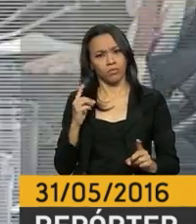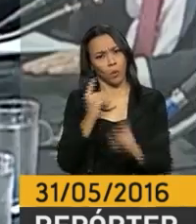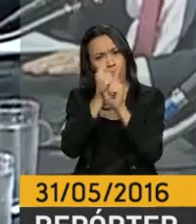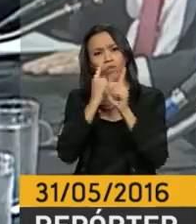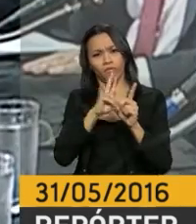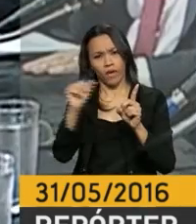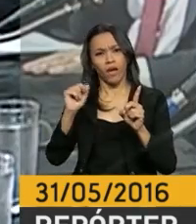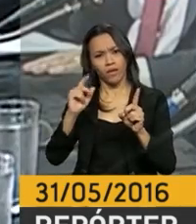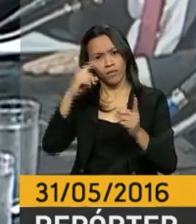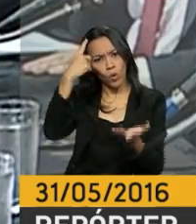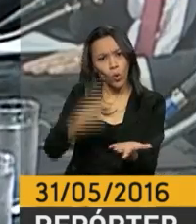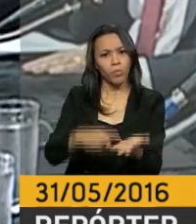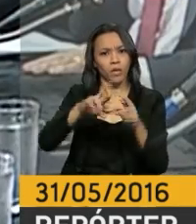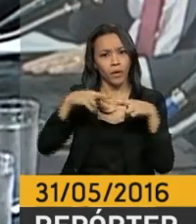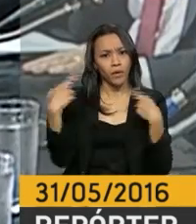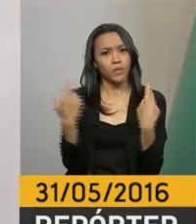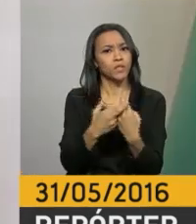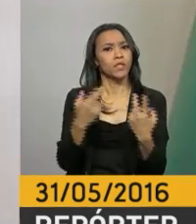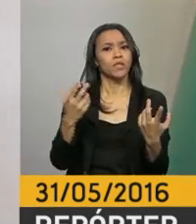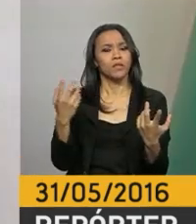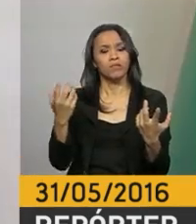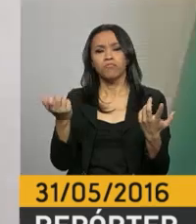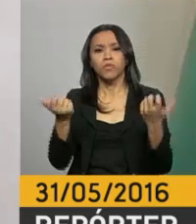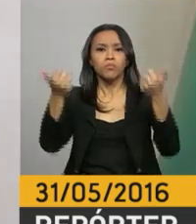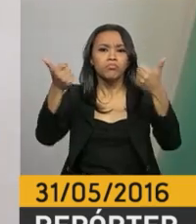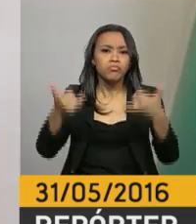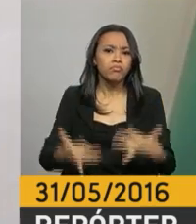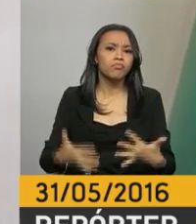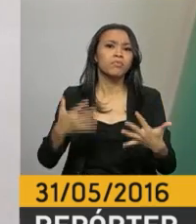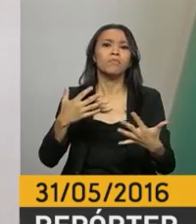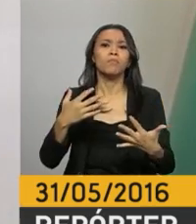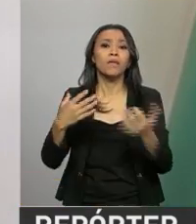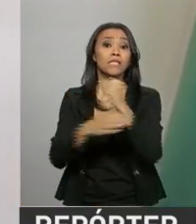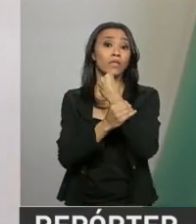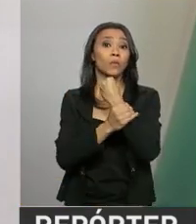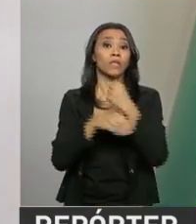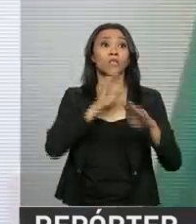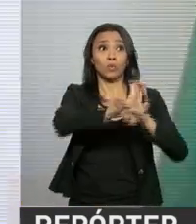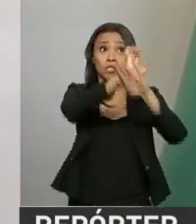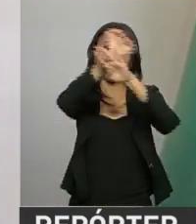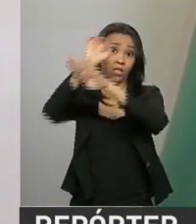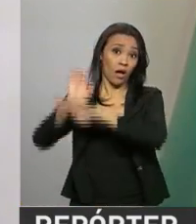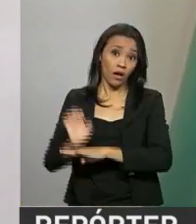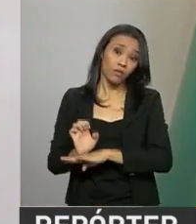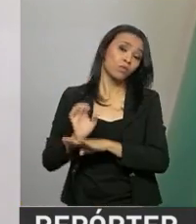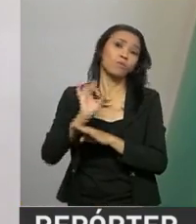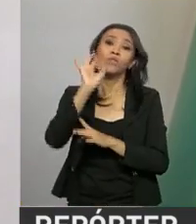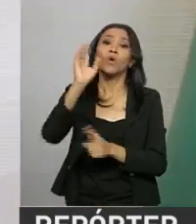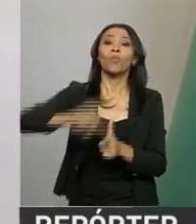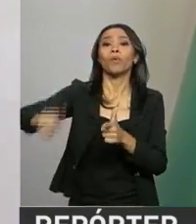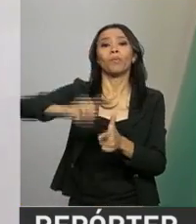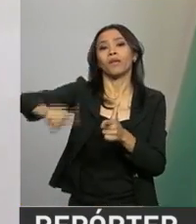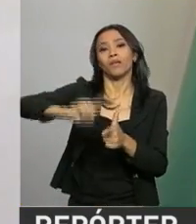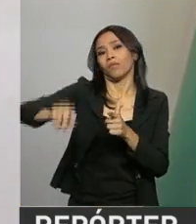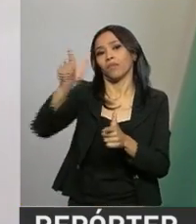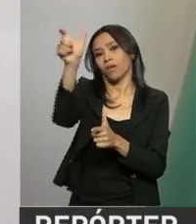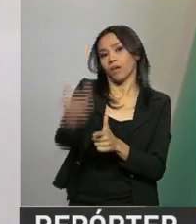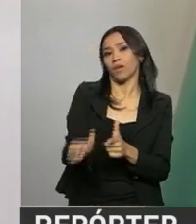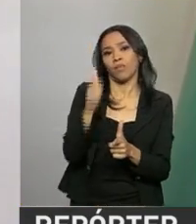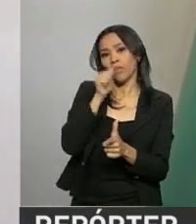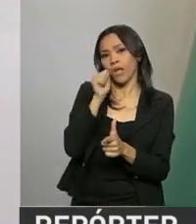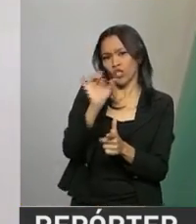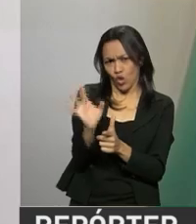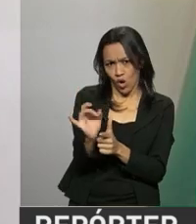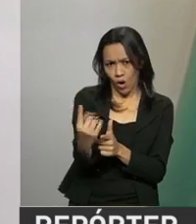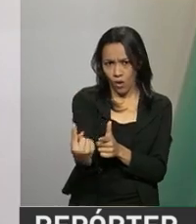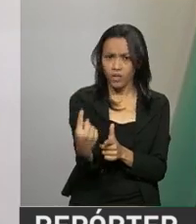né, referentes à questão da segurança nos estados, porque também não é apenas o problema da mulher, é o problema da segurança em